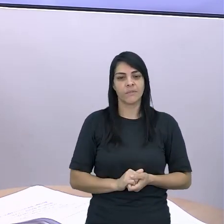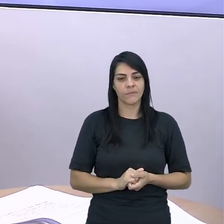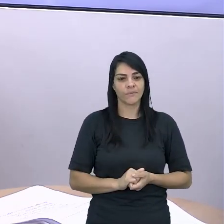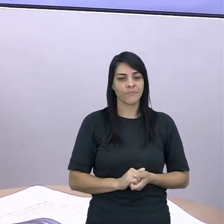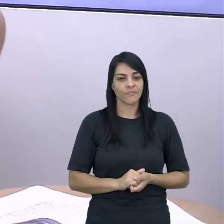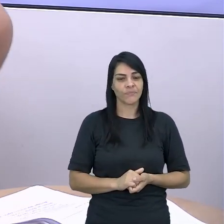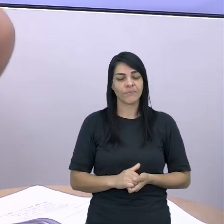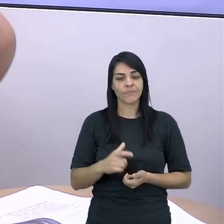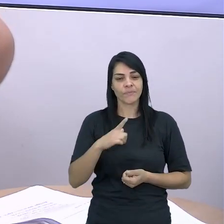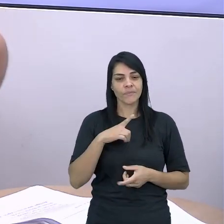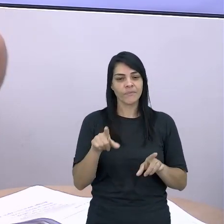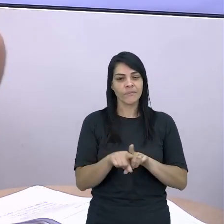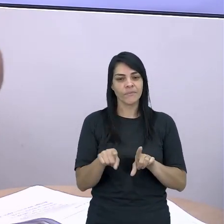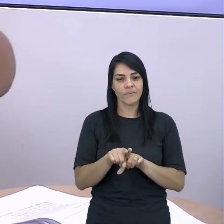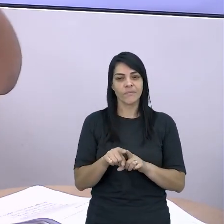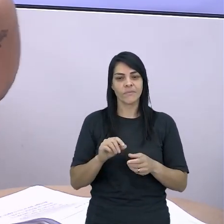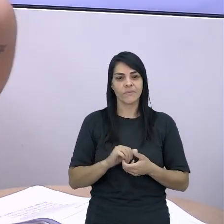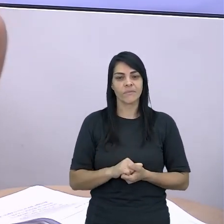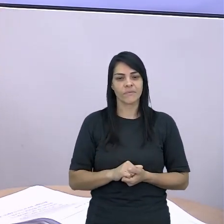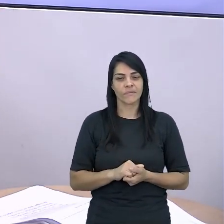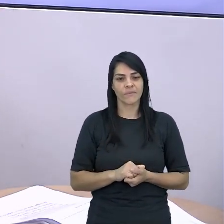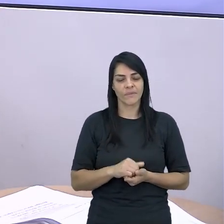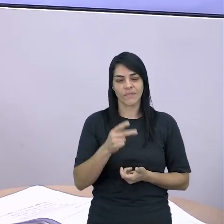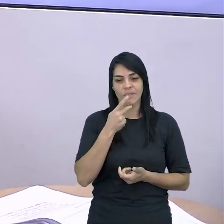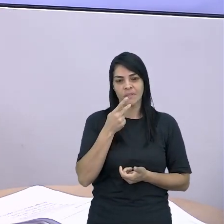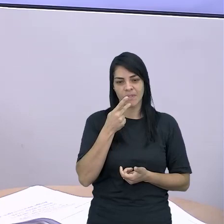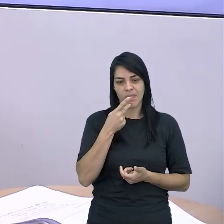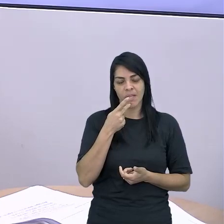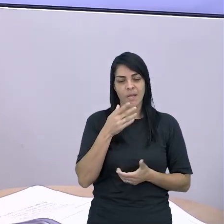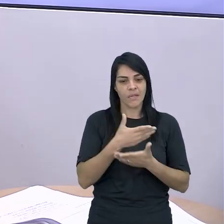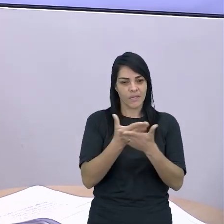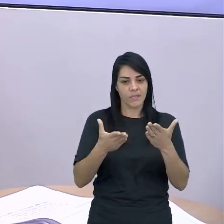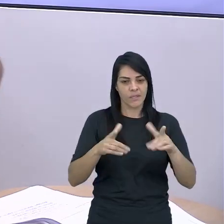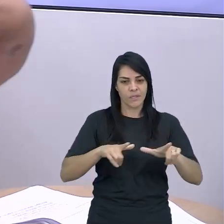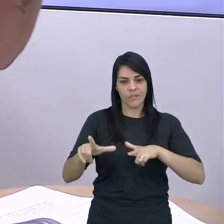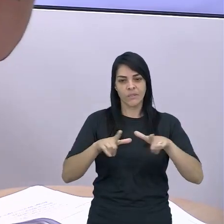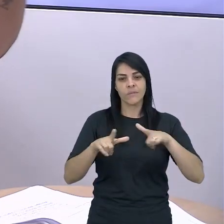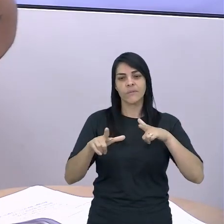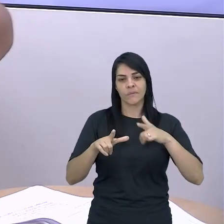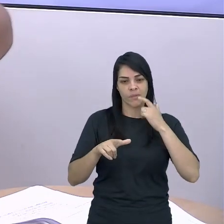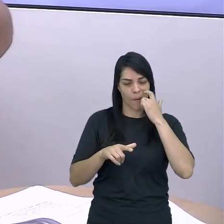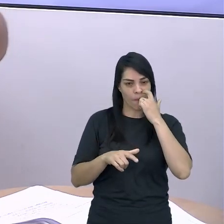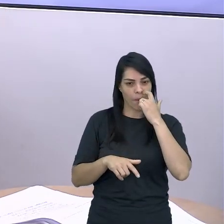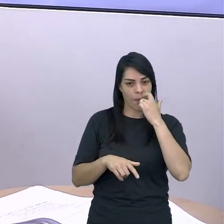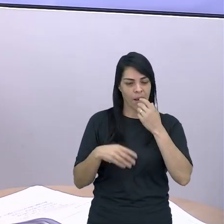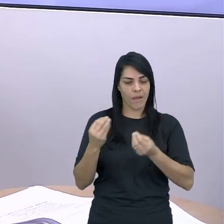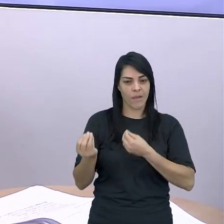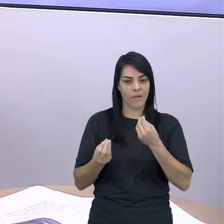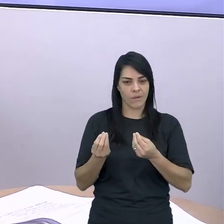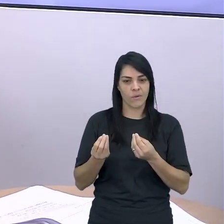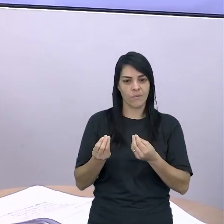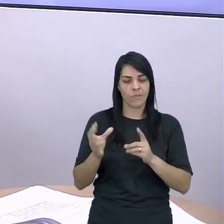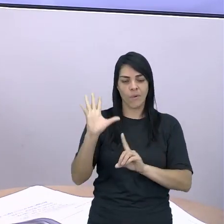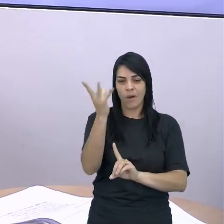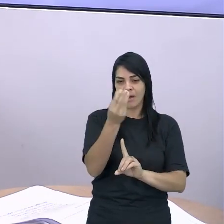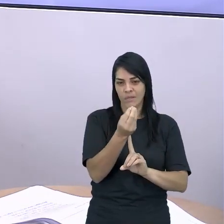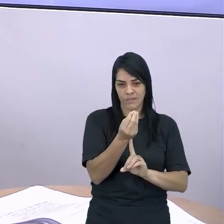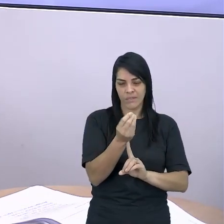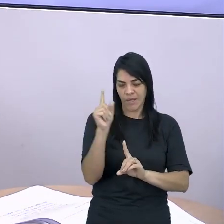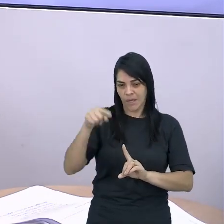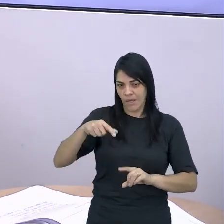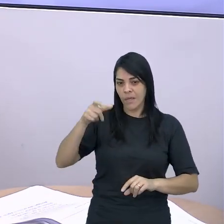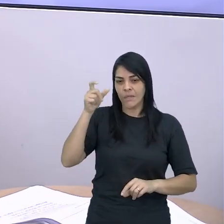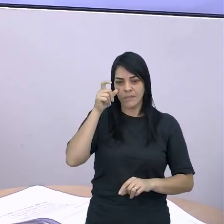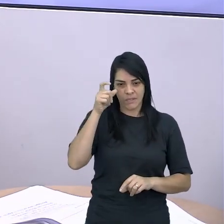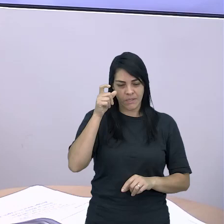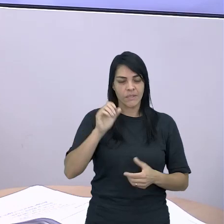tem aí também, a gente pode falar que a gente pode trabalhar interdisciplinariamente com arte. Olha só, é bem bacana.